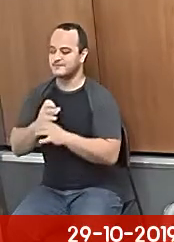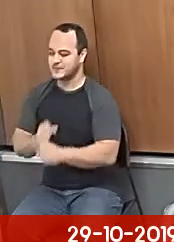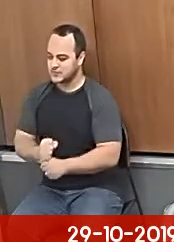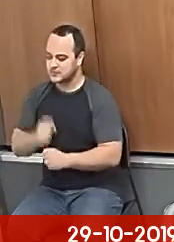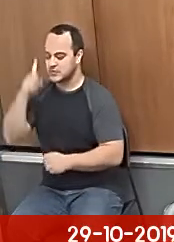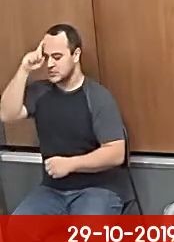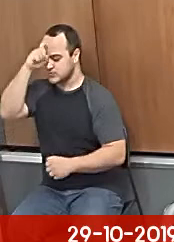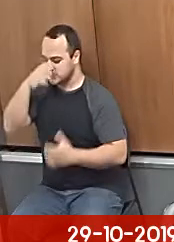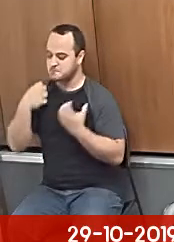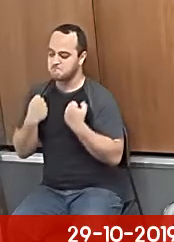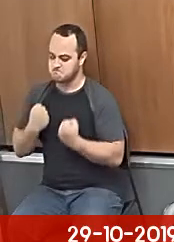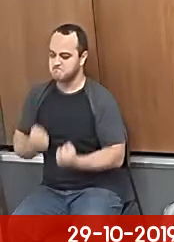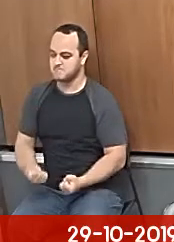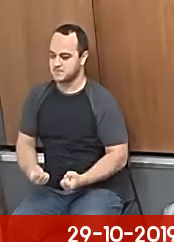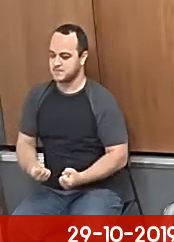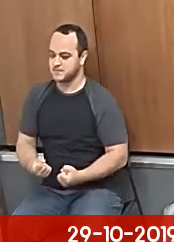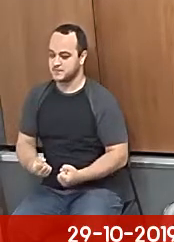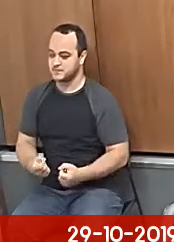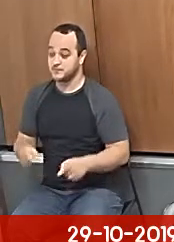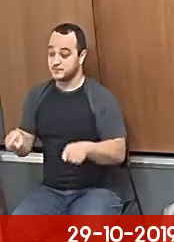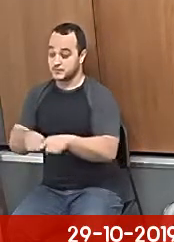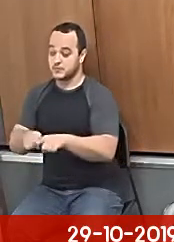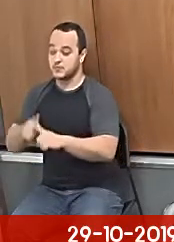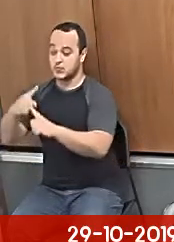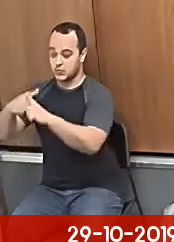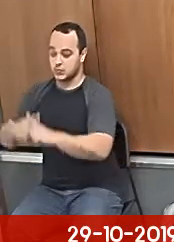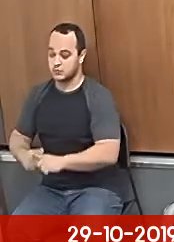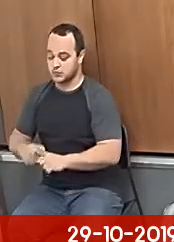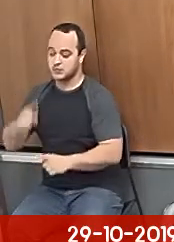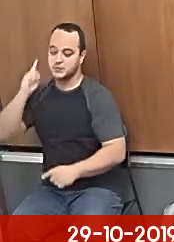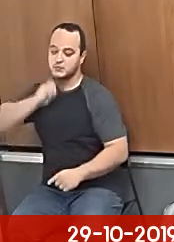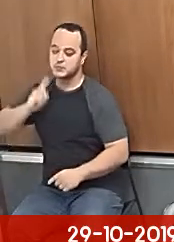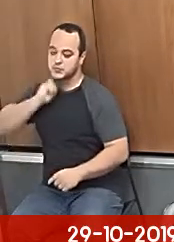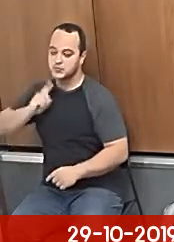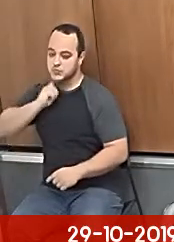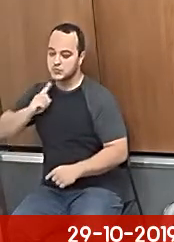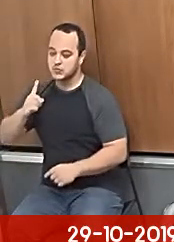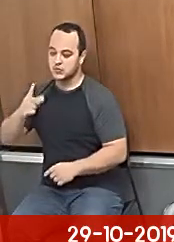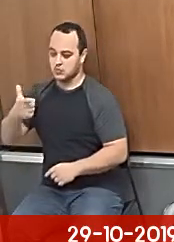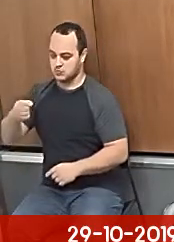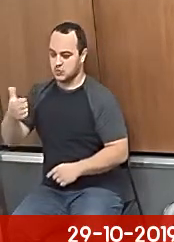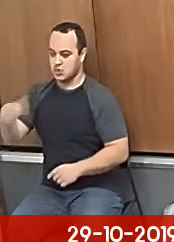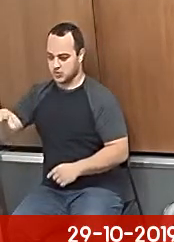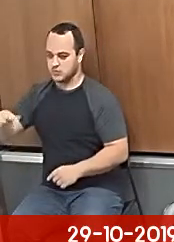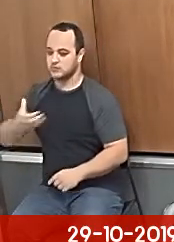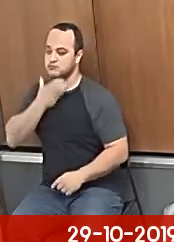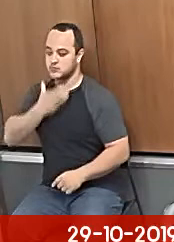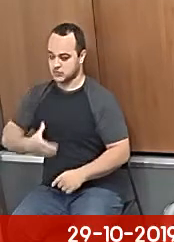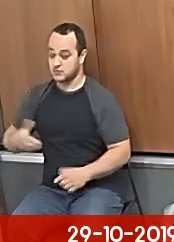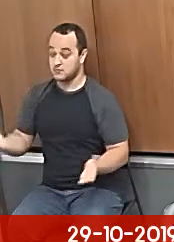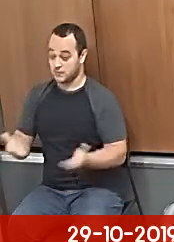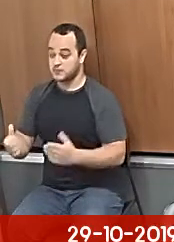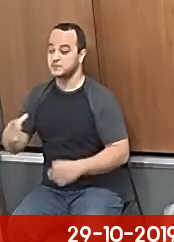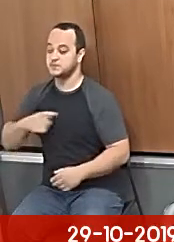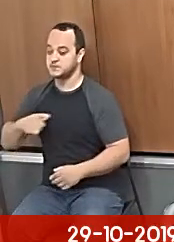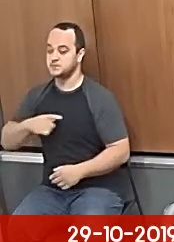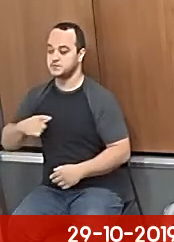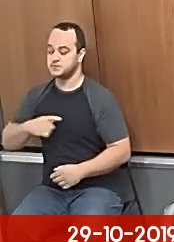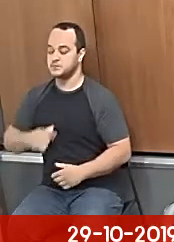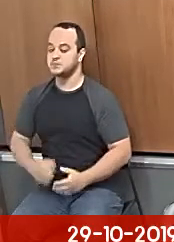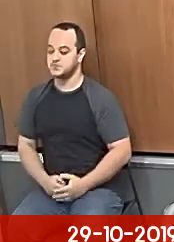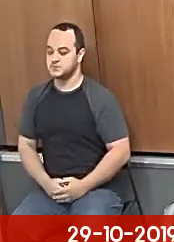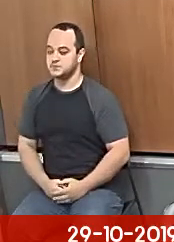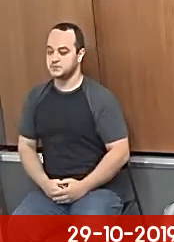E vai ter o Campeonato Mineiro também em 2019, em dezembro. Inclusive, eu gostaria que a presença de todos vocês pudessem lá ver um campeonato